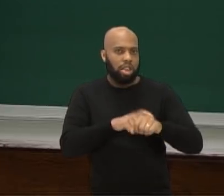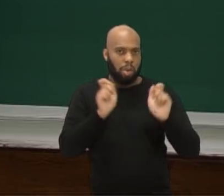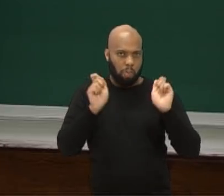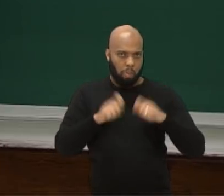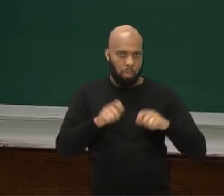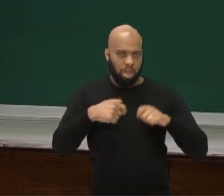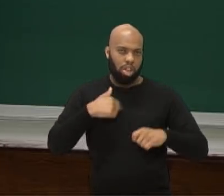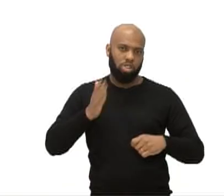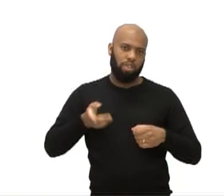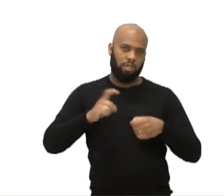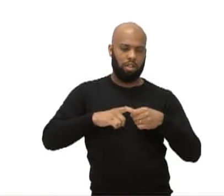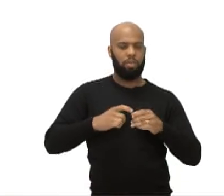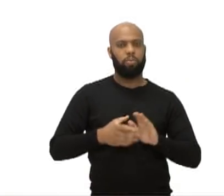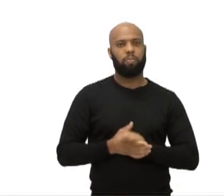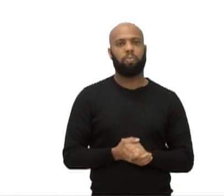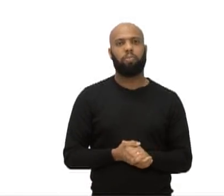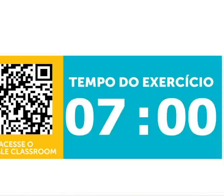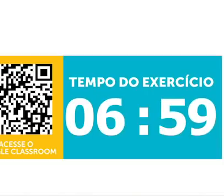daqui a pouco nós voltamos.